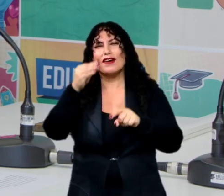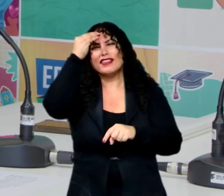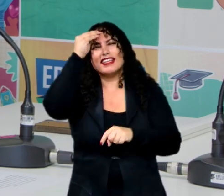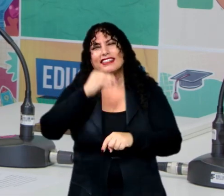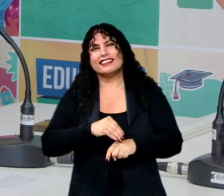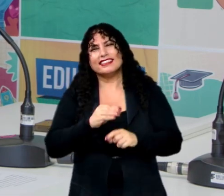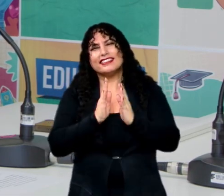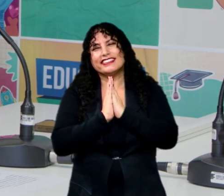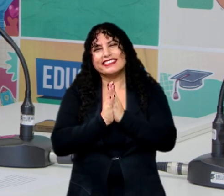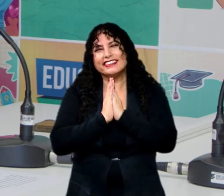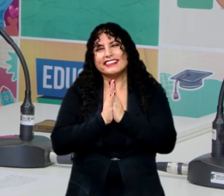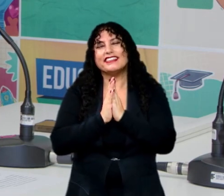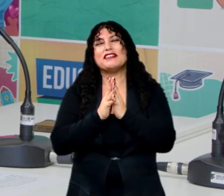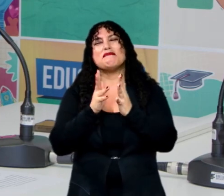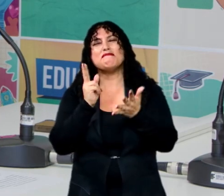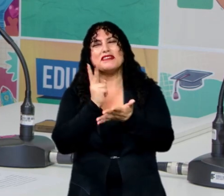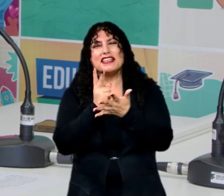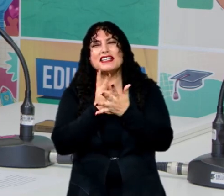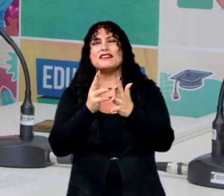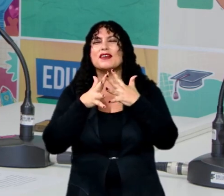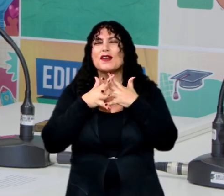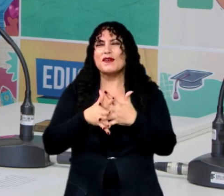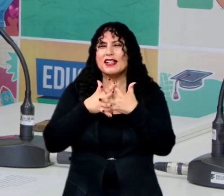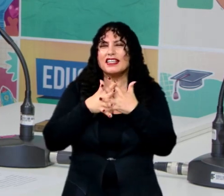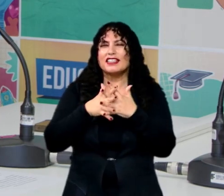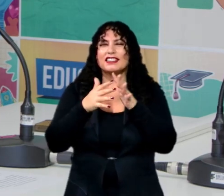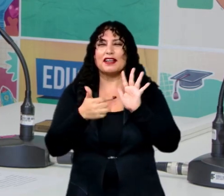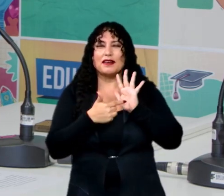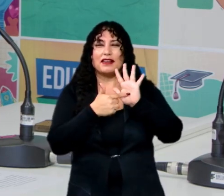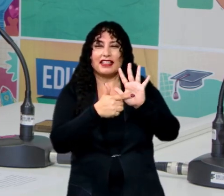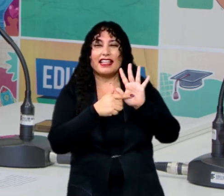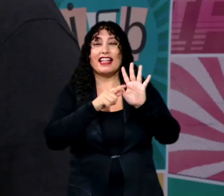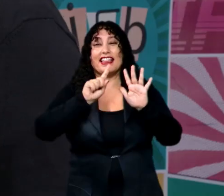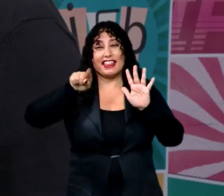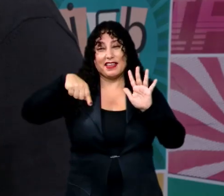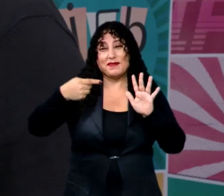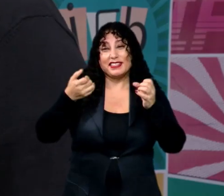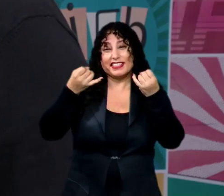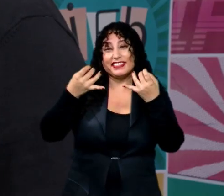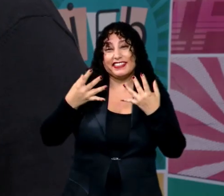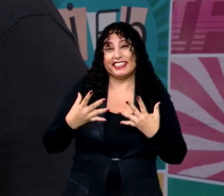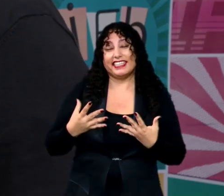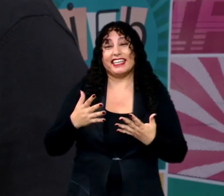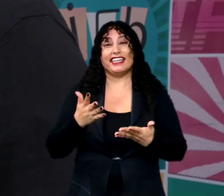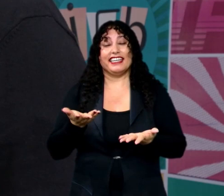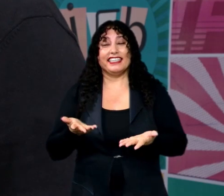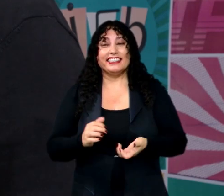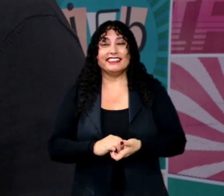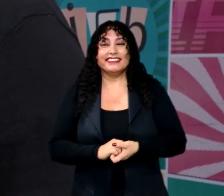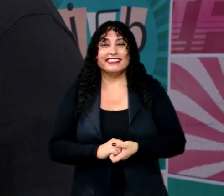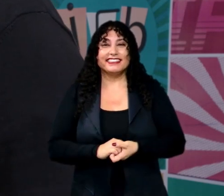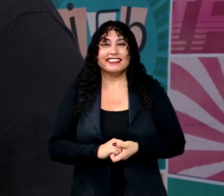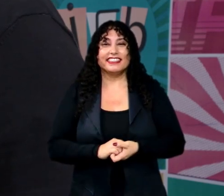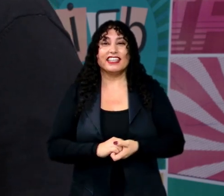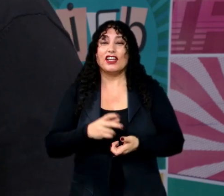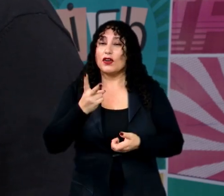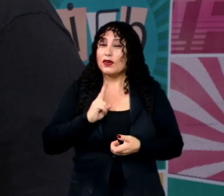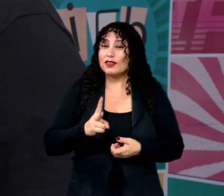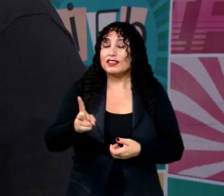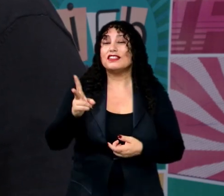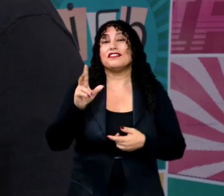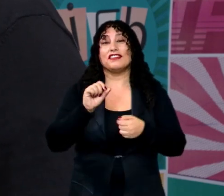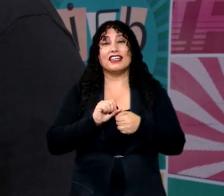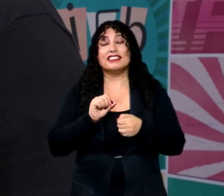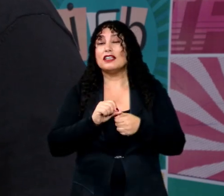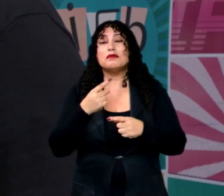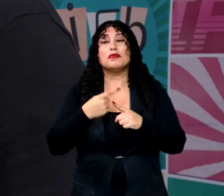em meio a toda essa complexidade que o senhor apresentou. Depois da minha fala realista, né? Não, e por que a gente continua fazendo isso, então? Né?